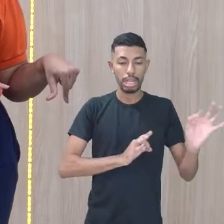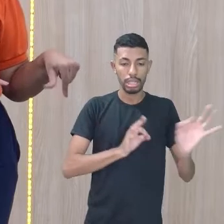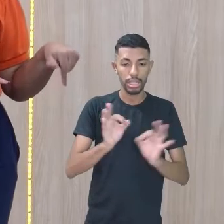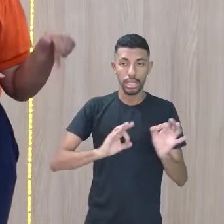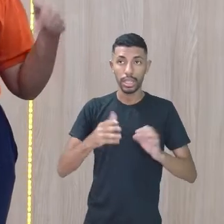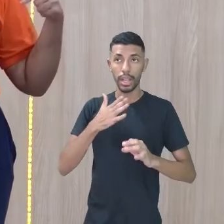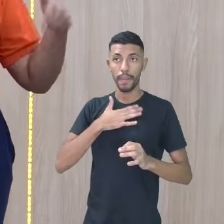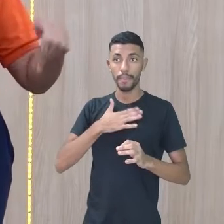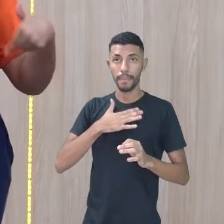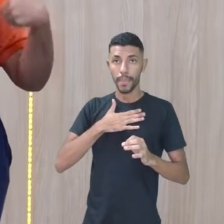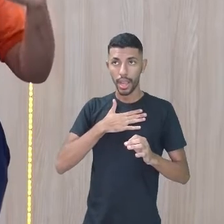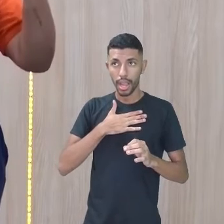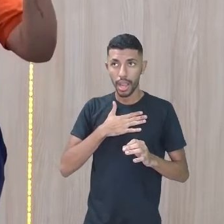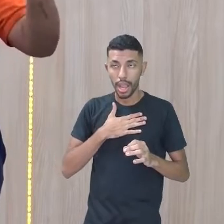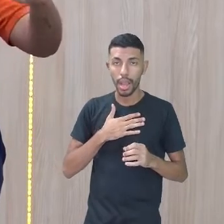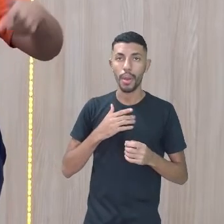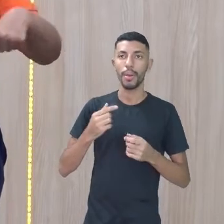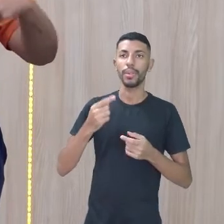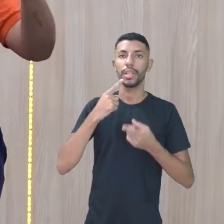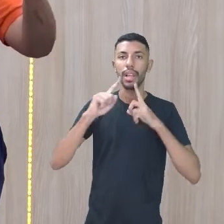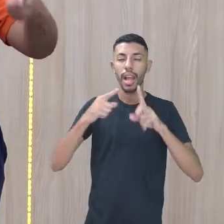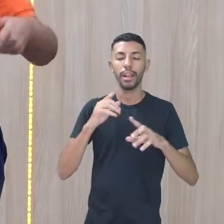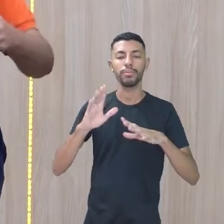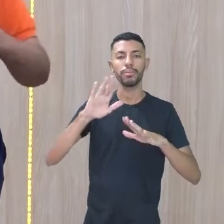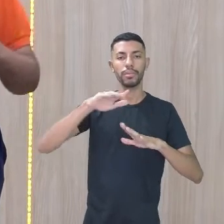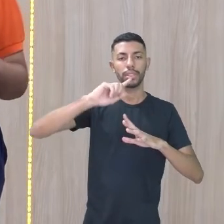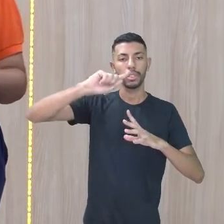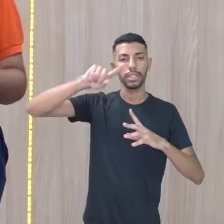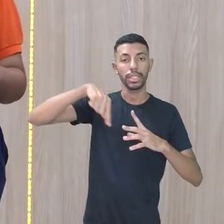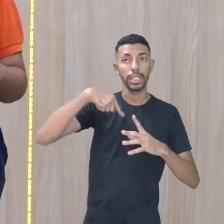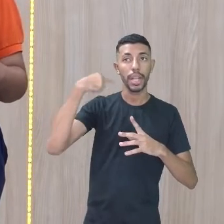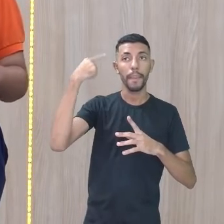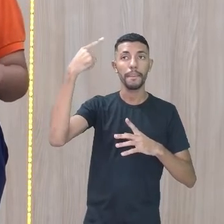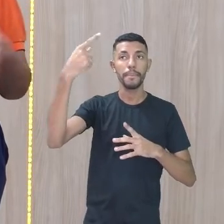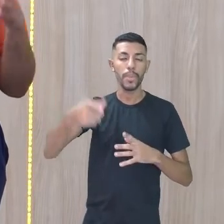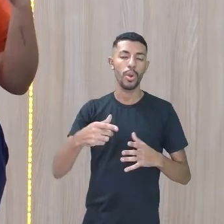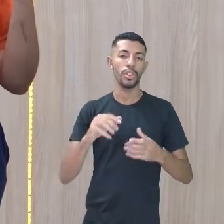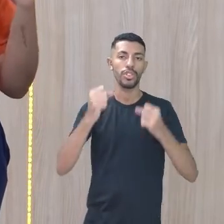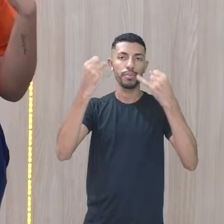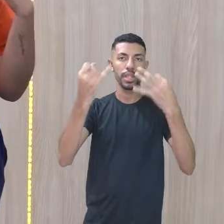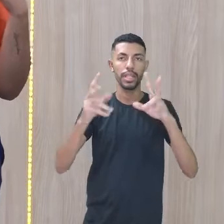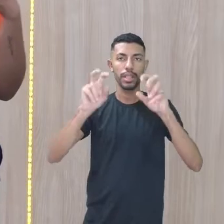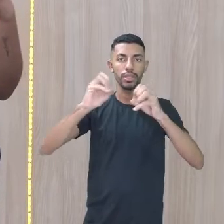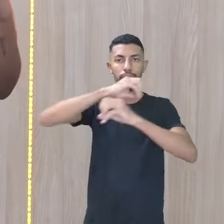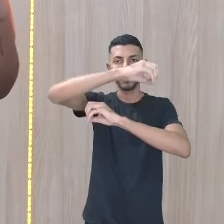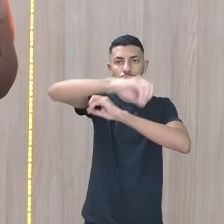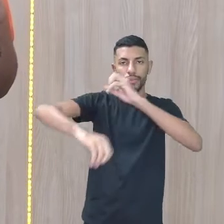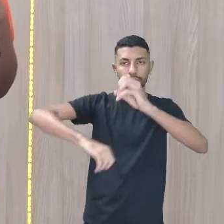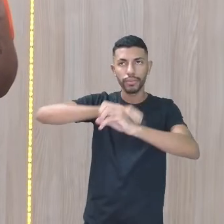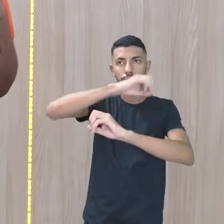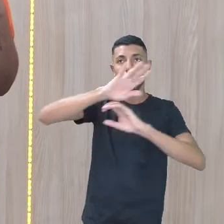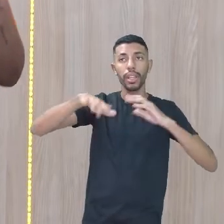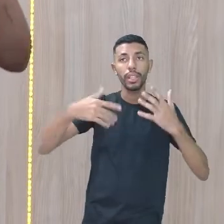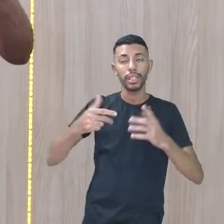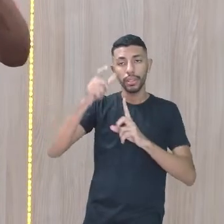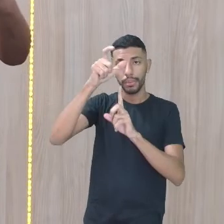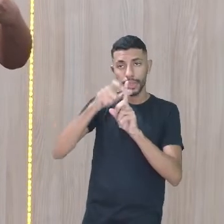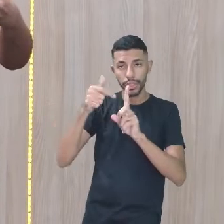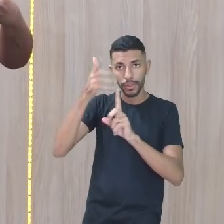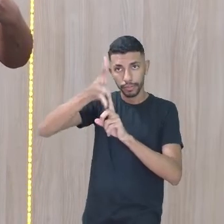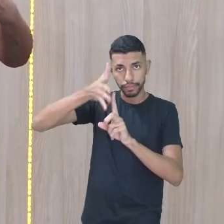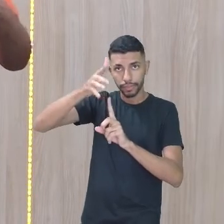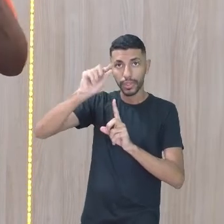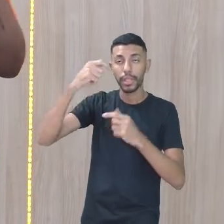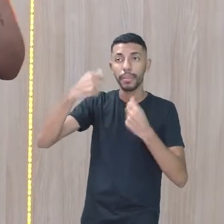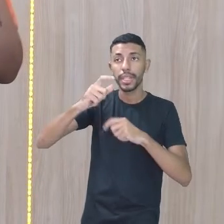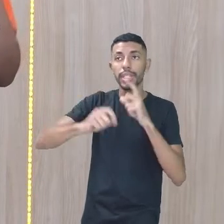um planeta, para depois eu chegar na configuração da organização do sistema solar. Então, o palestrante ele precisa ser esse indivíduo